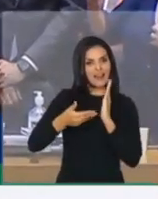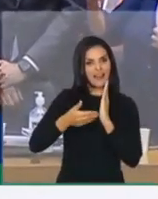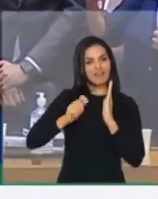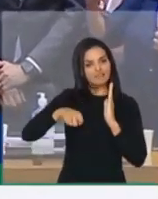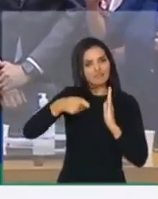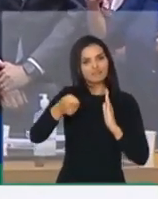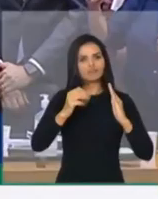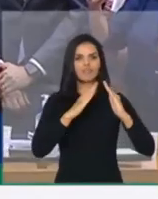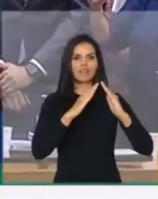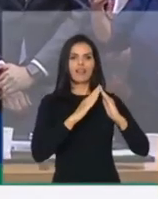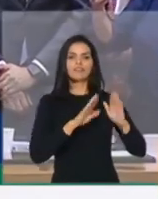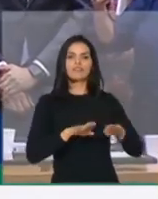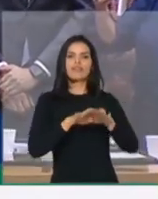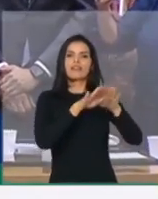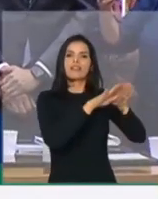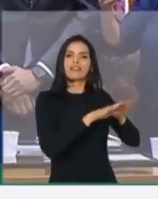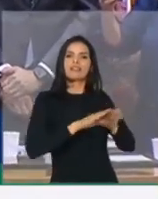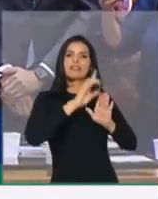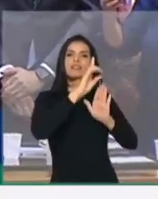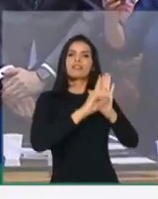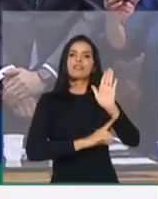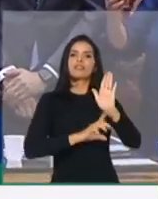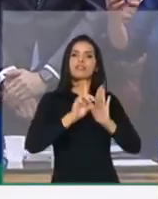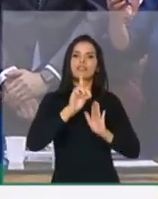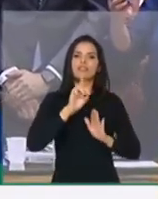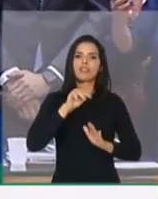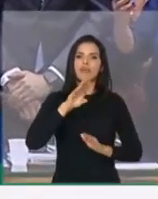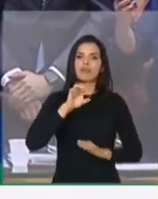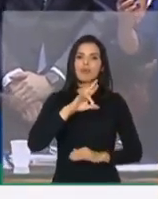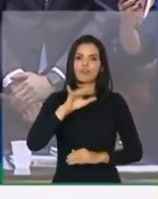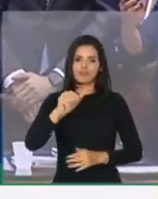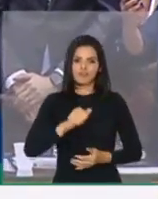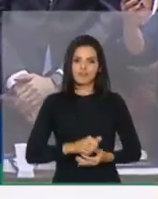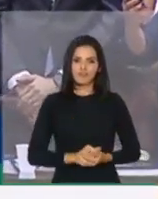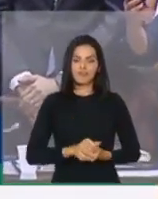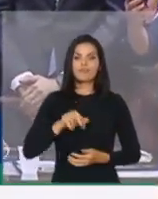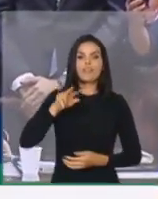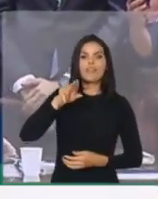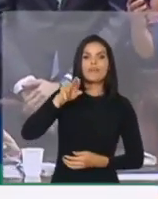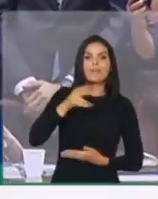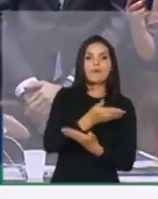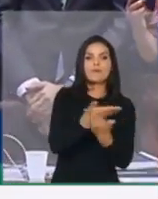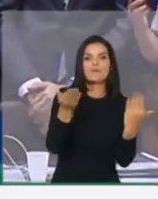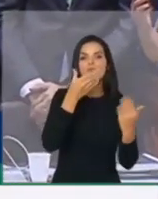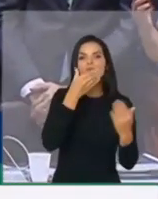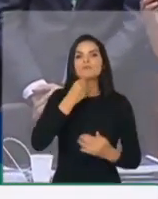minhas irmãs e irmãos brasileiros de todo o país.